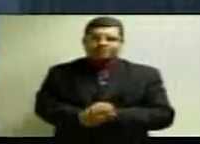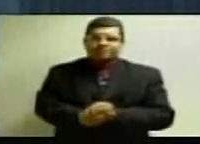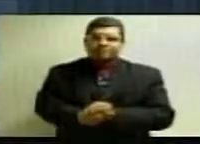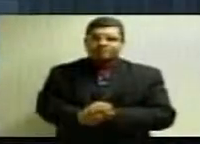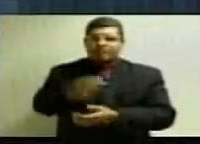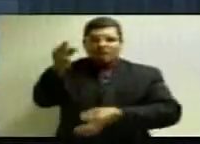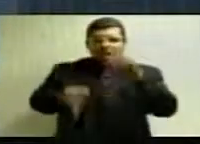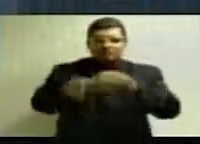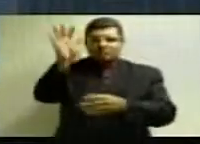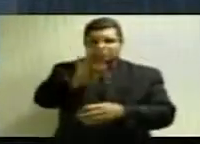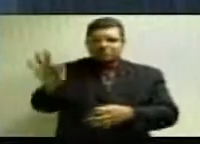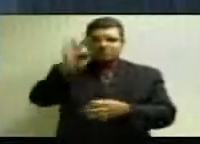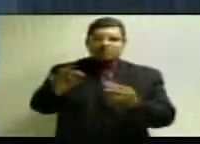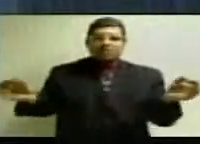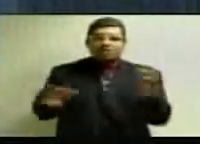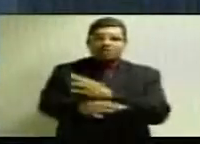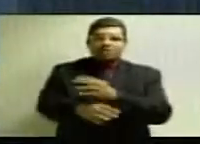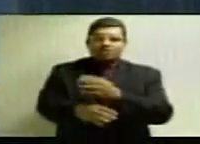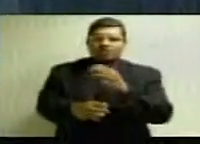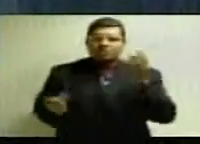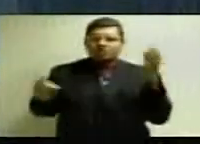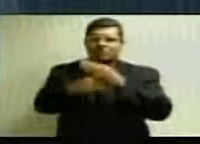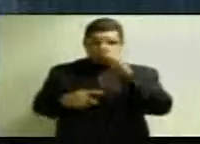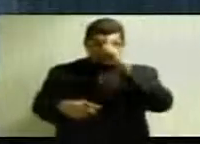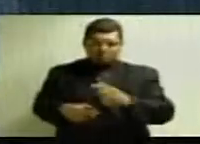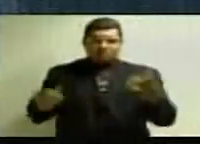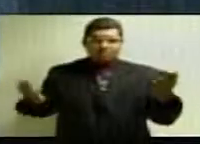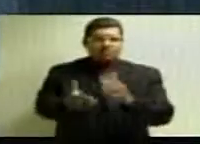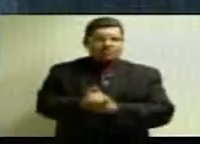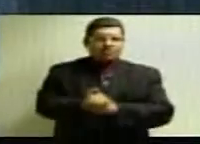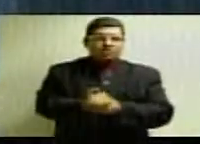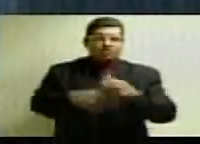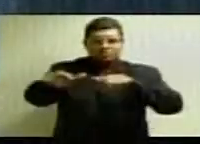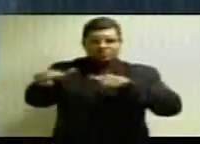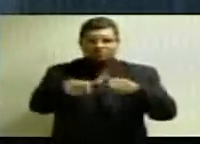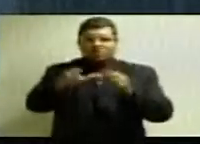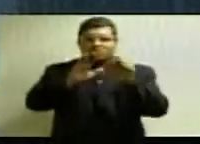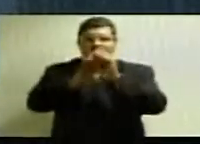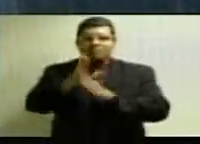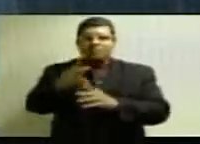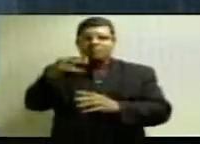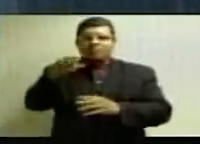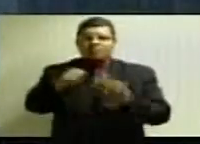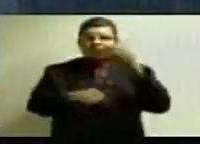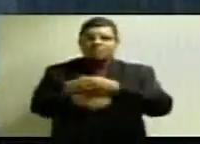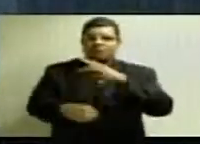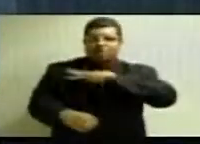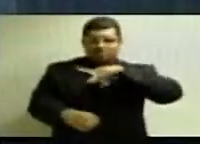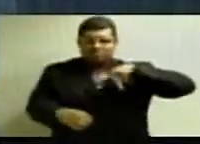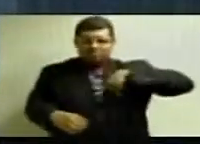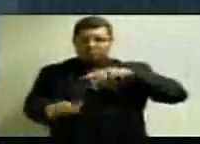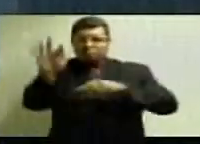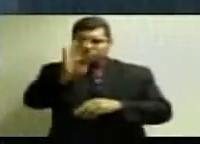a Justiça Federal acaba de deferir uma liminar numa ação civil pública impetrada pelo Ministério